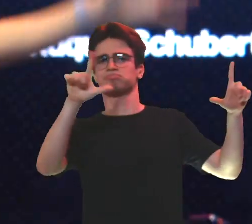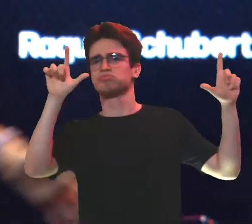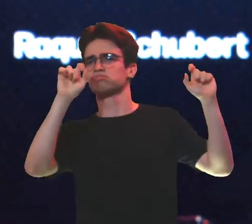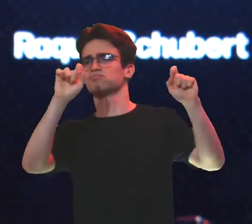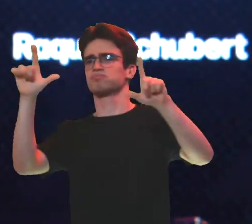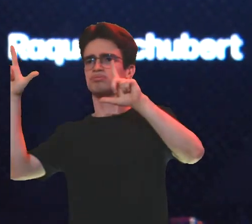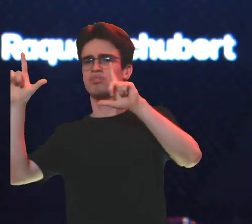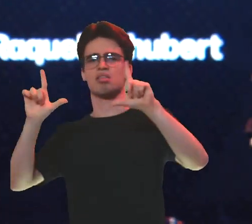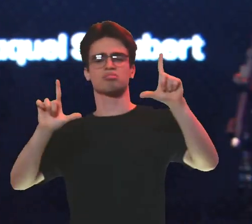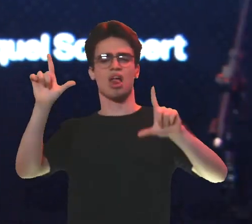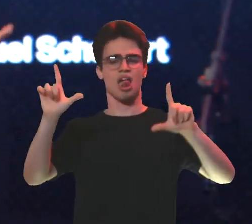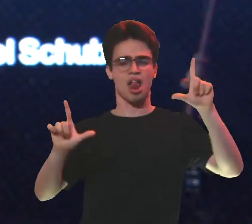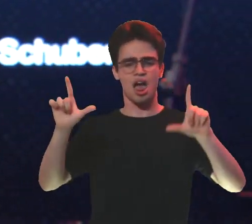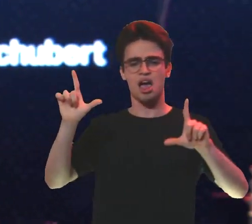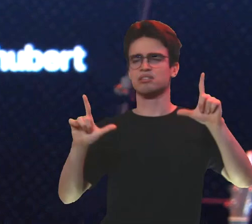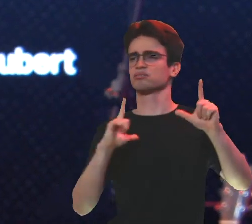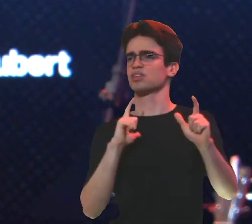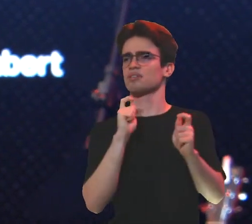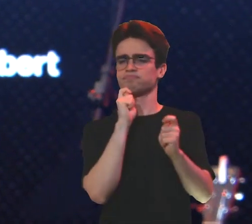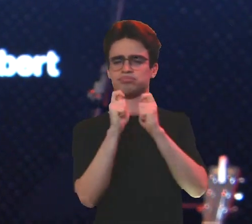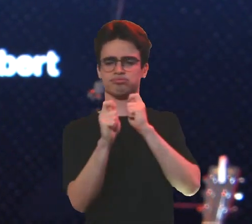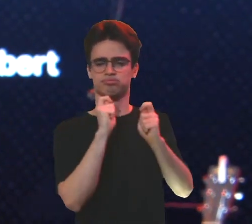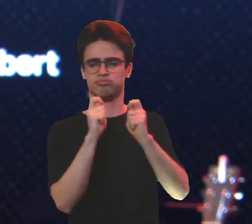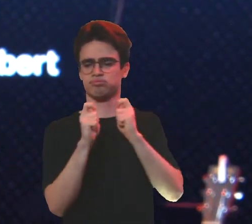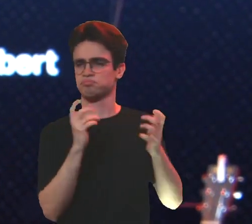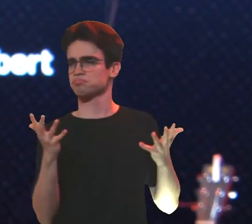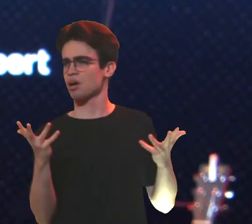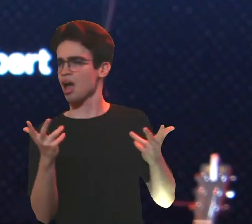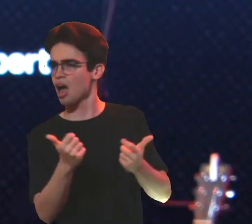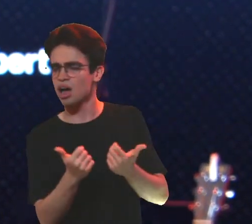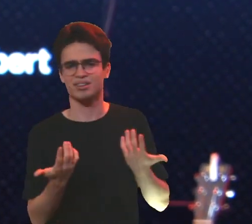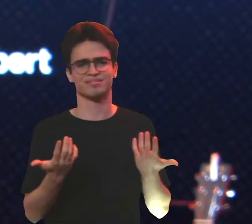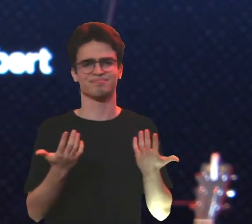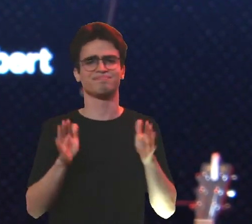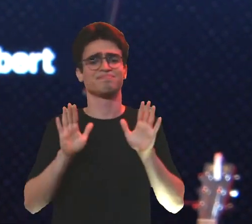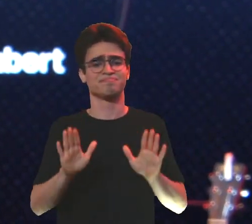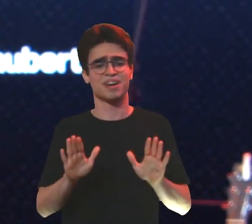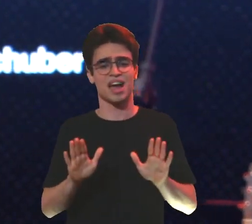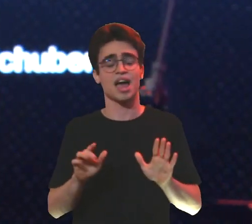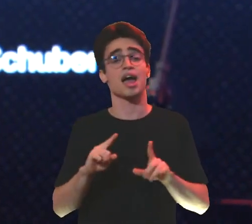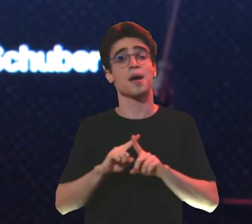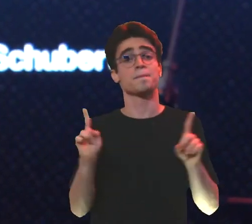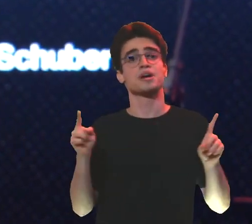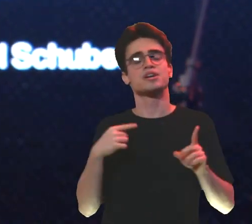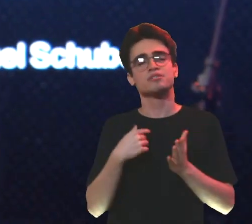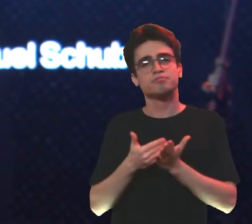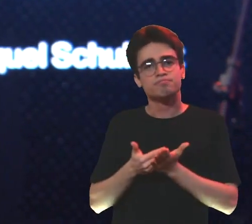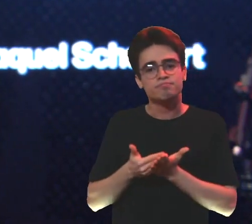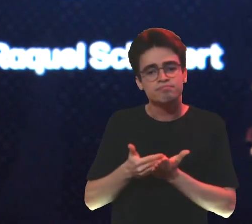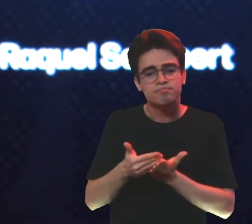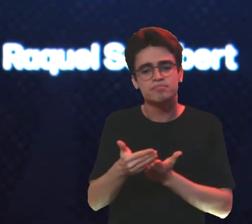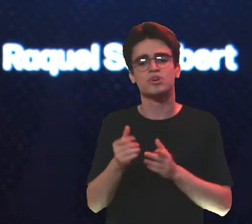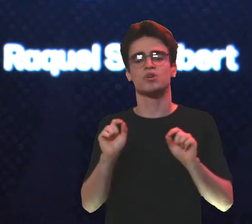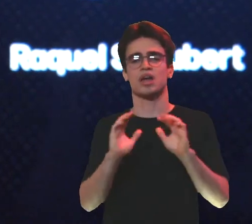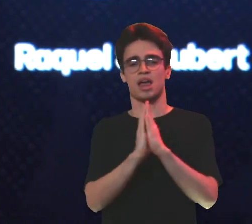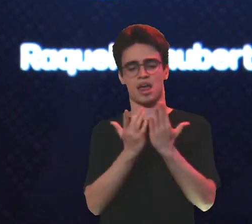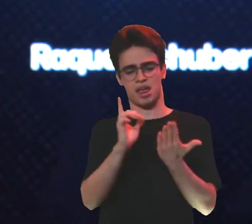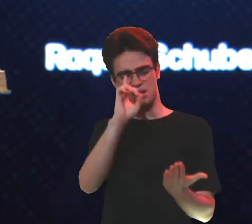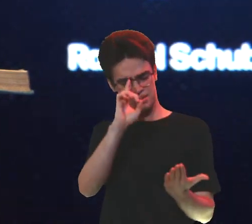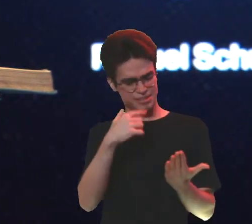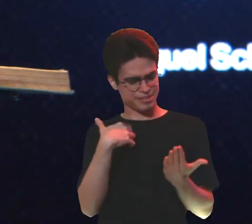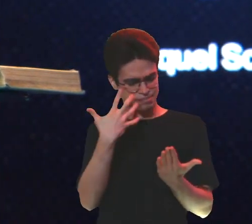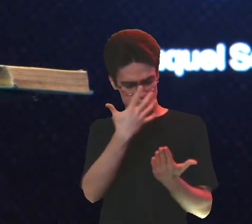na televisão e fazer grandes entrevistas. Mas eu comecei a me apaixonar pela Bíblia,